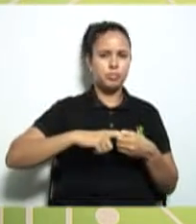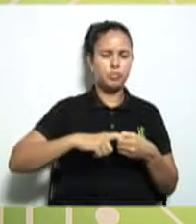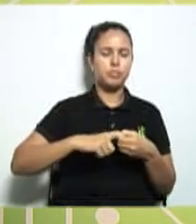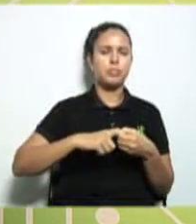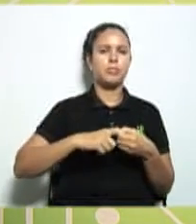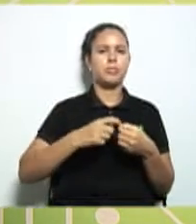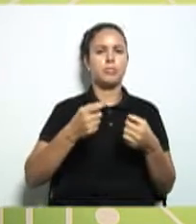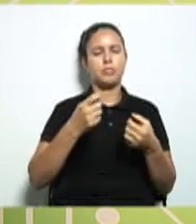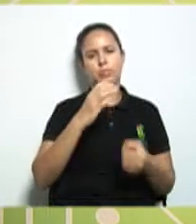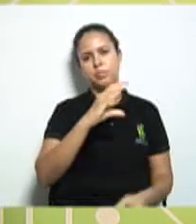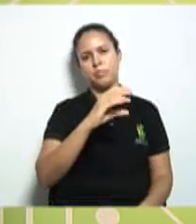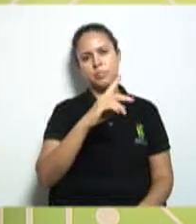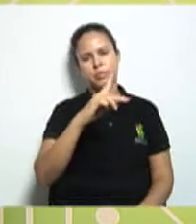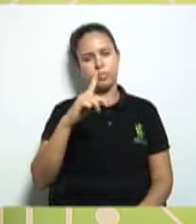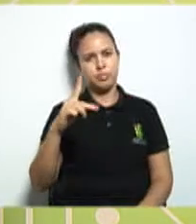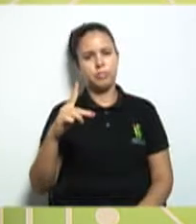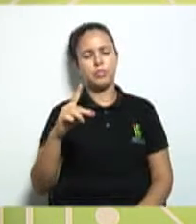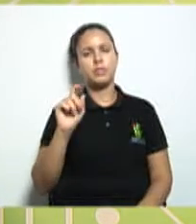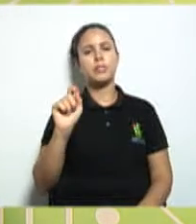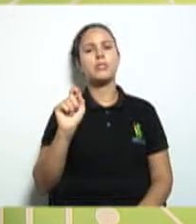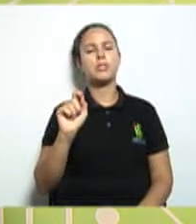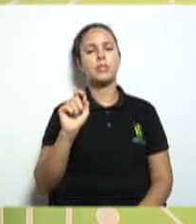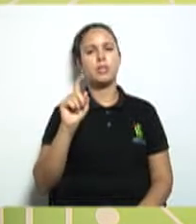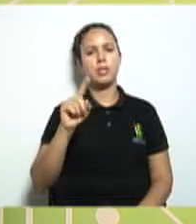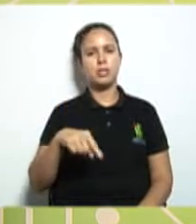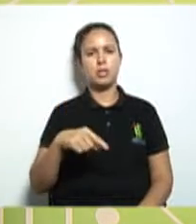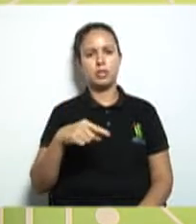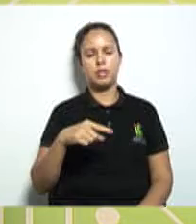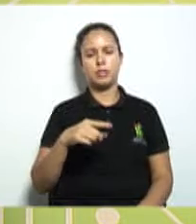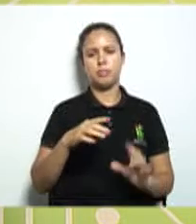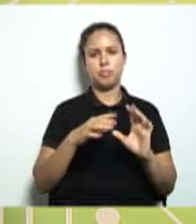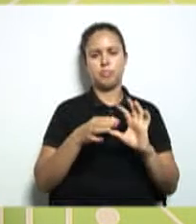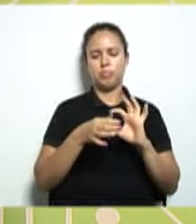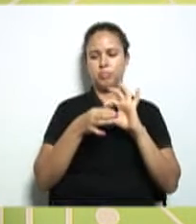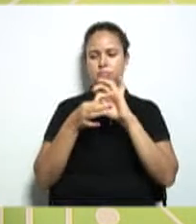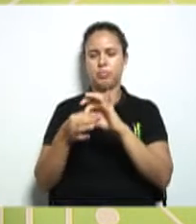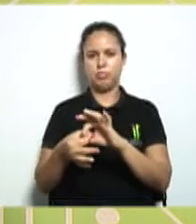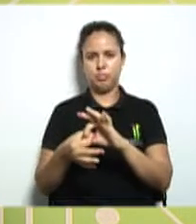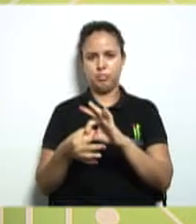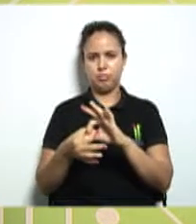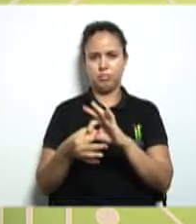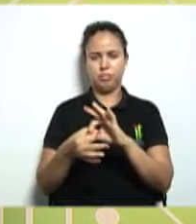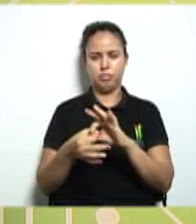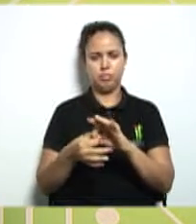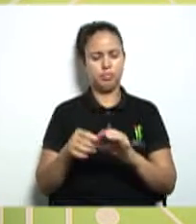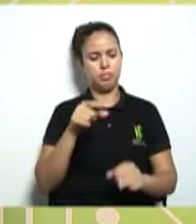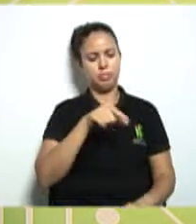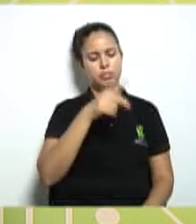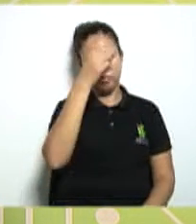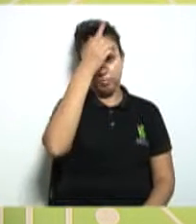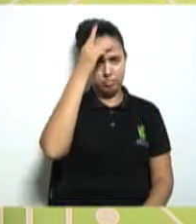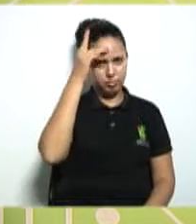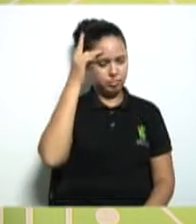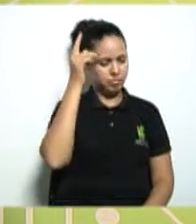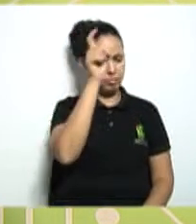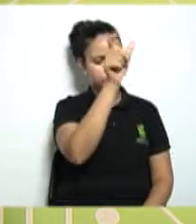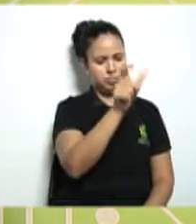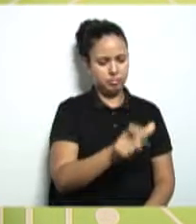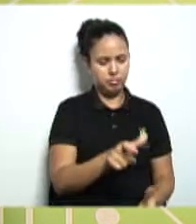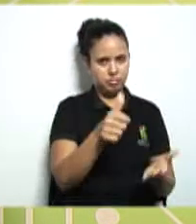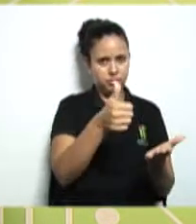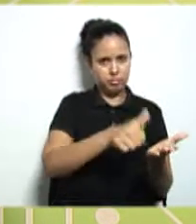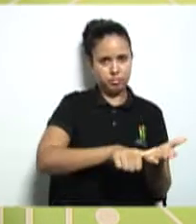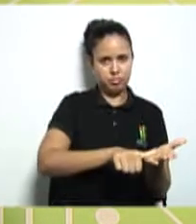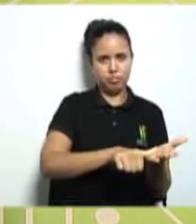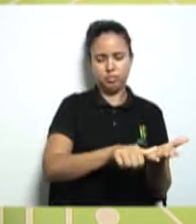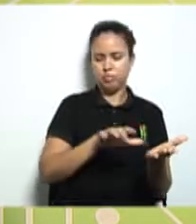a cooperativa, ela é o quê? Ela é a intermediária, aquela que vai ficar no meio entre o